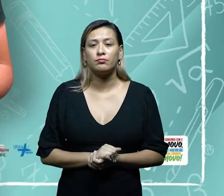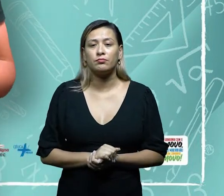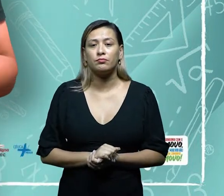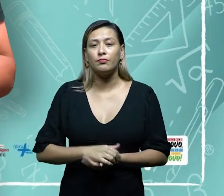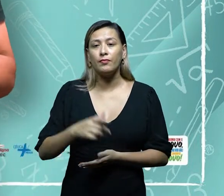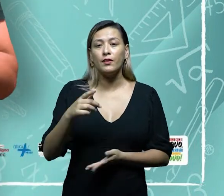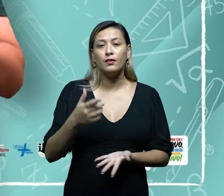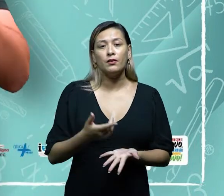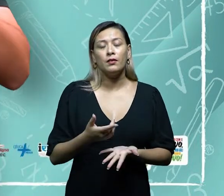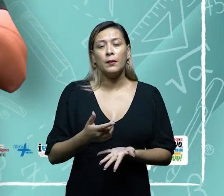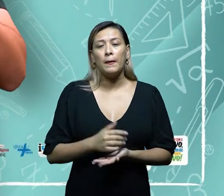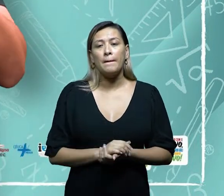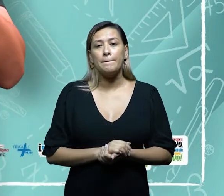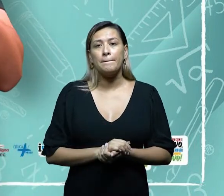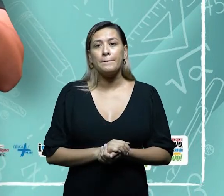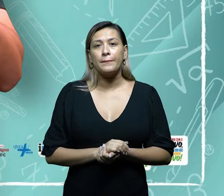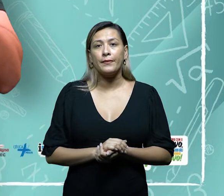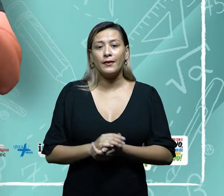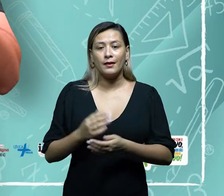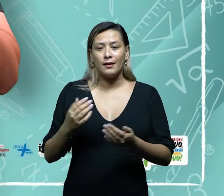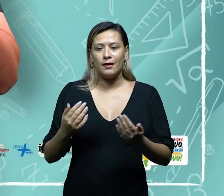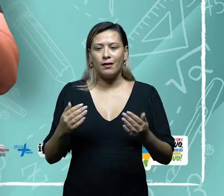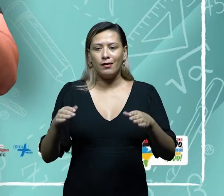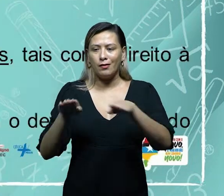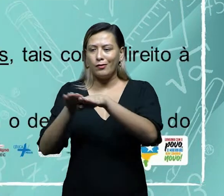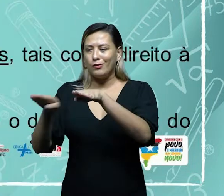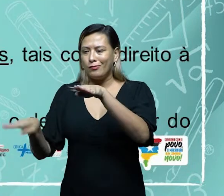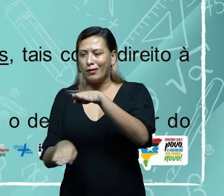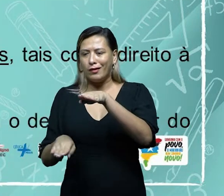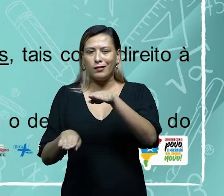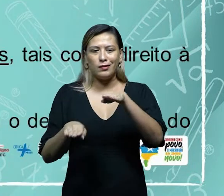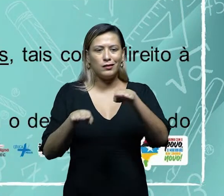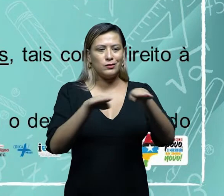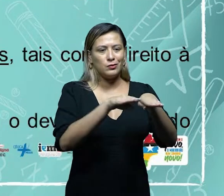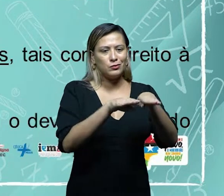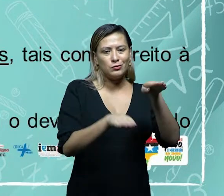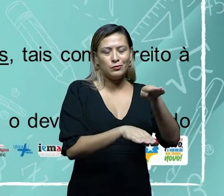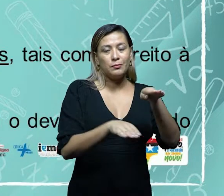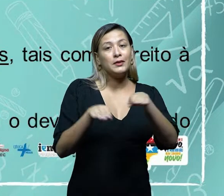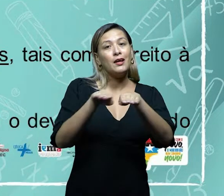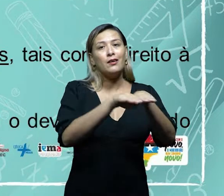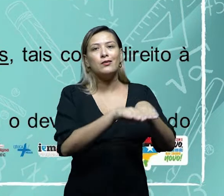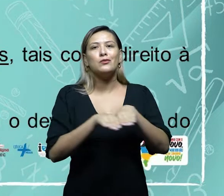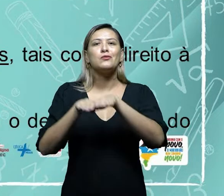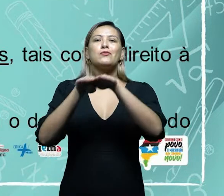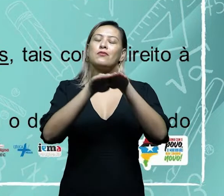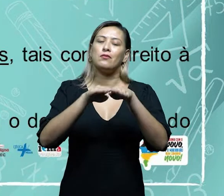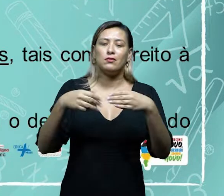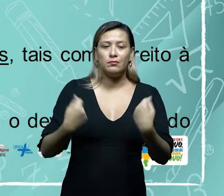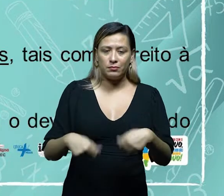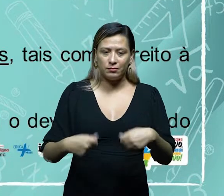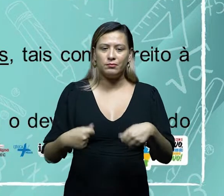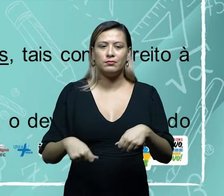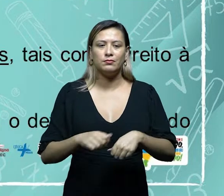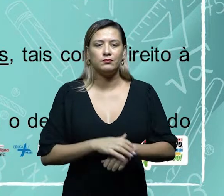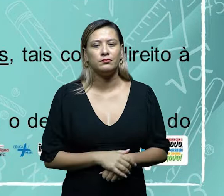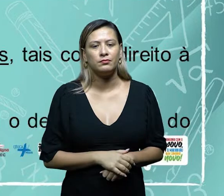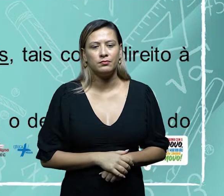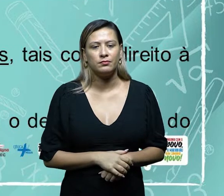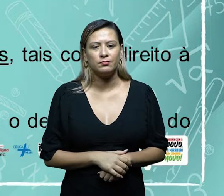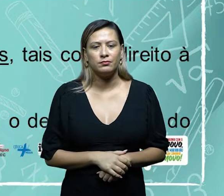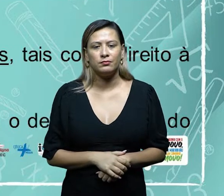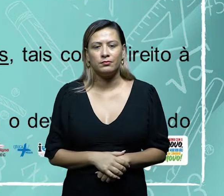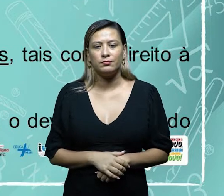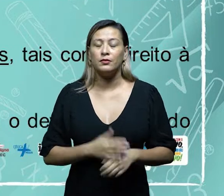né, achar uma forma de igualar essas pessoas. Então, trata-se, essa geração de direito,